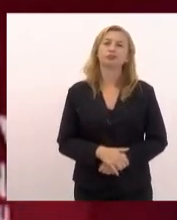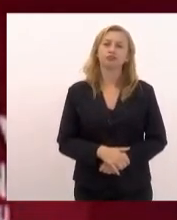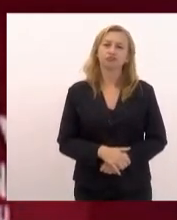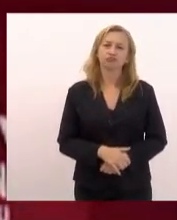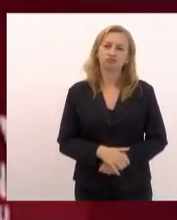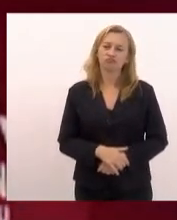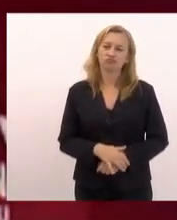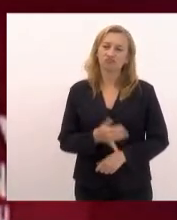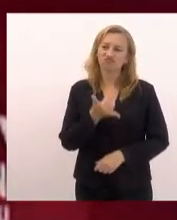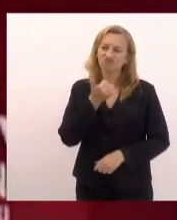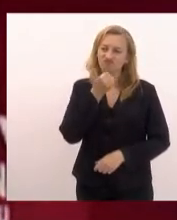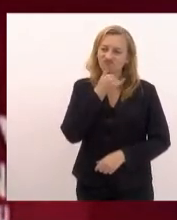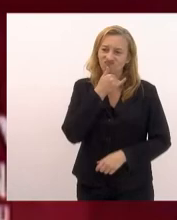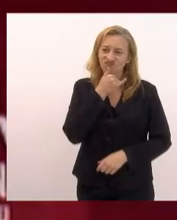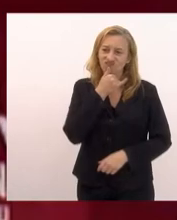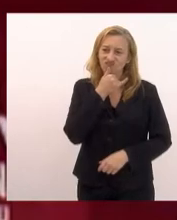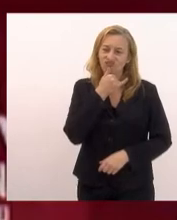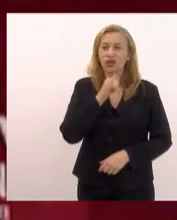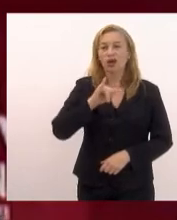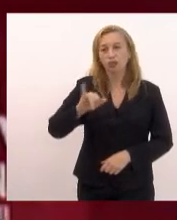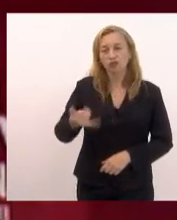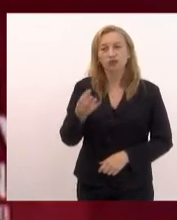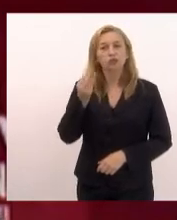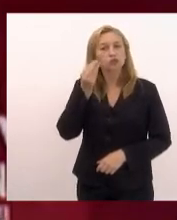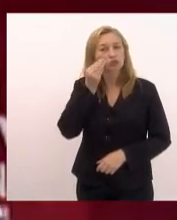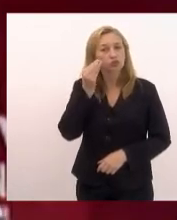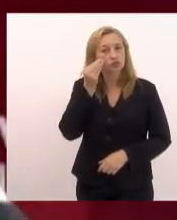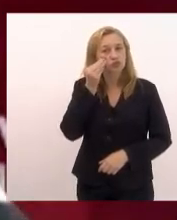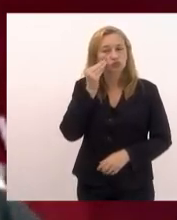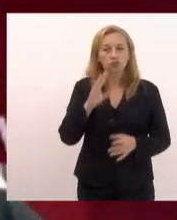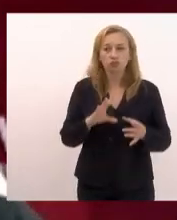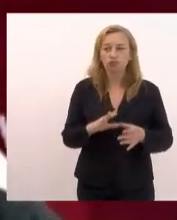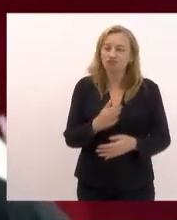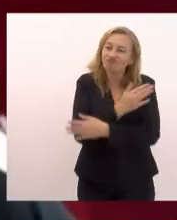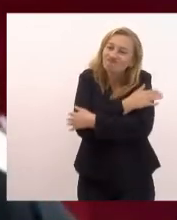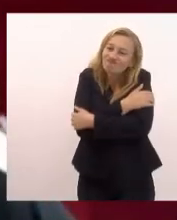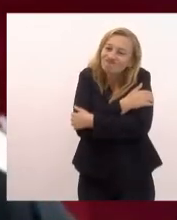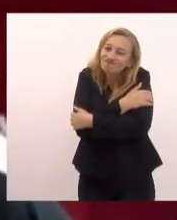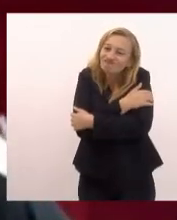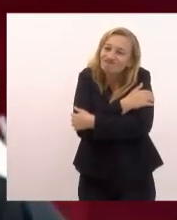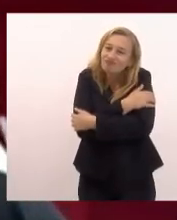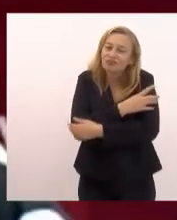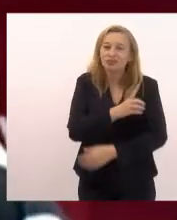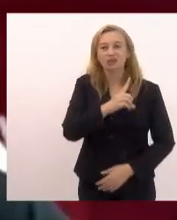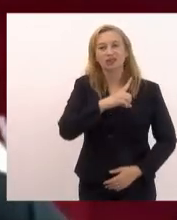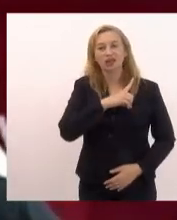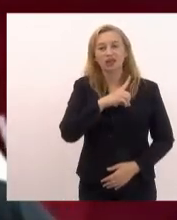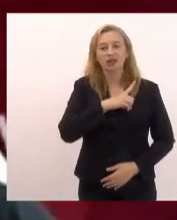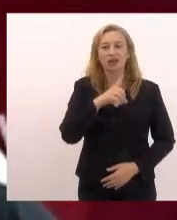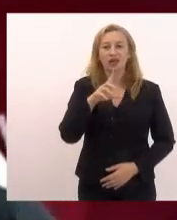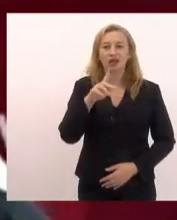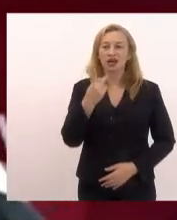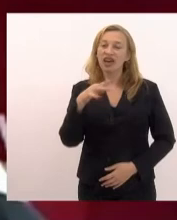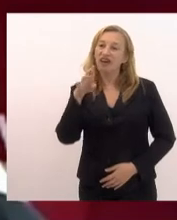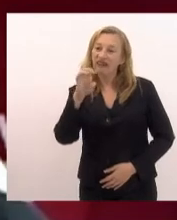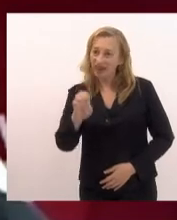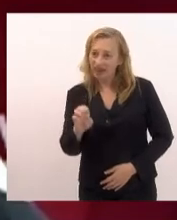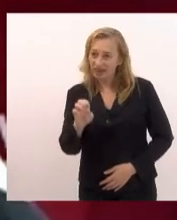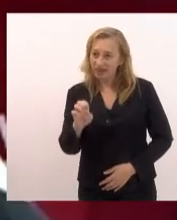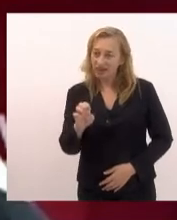bárbaro crime. E aproveito essa oportunidade para deixar aqui o meu abraço ao delegado Henrique Damasceno, que em